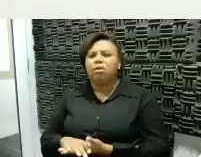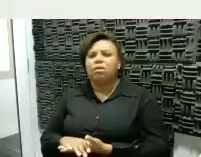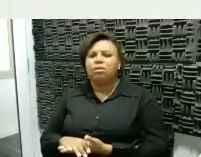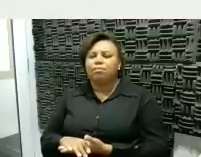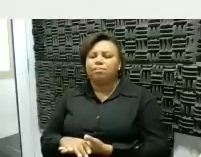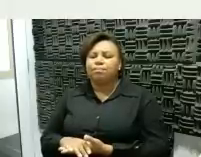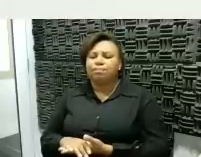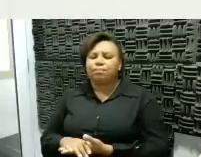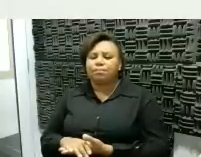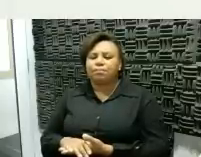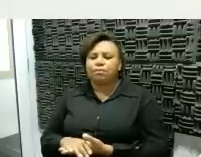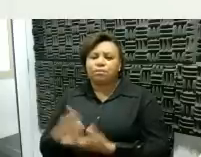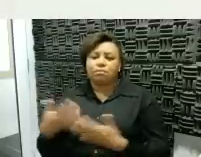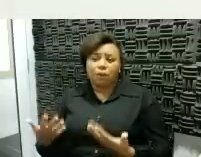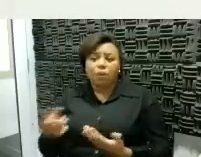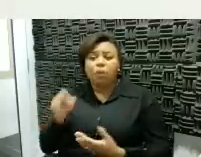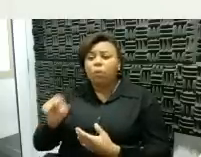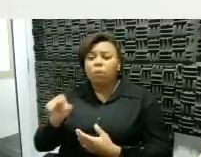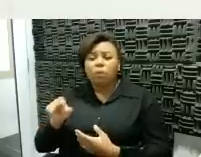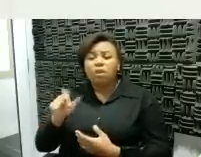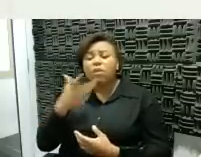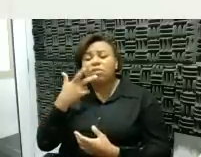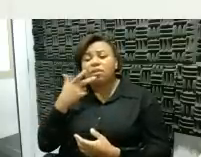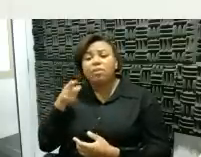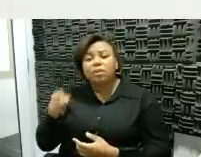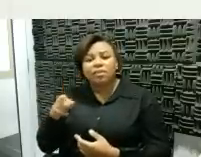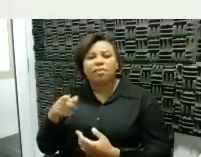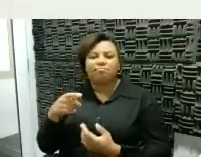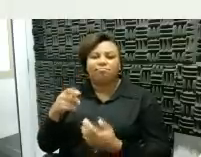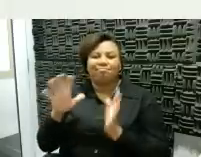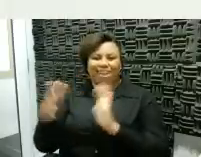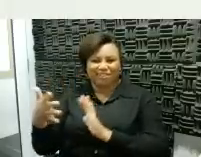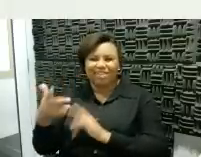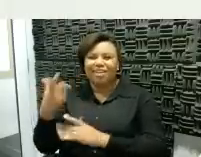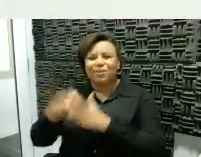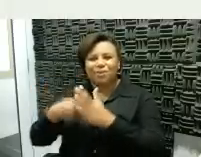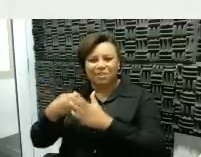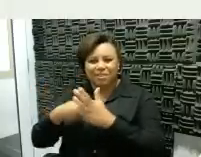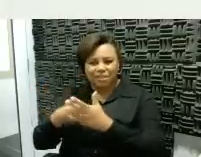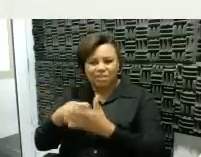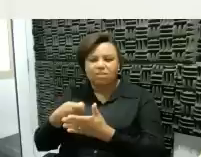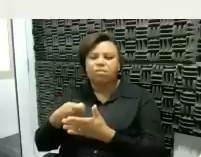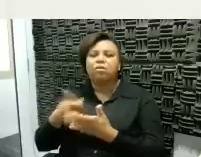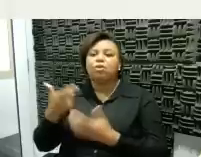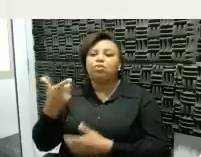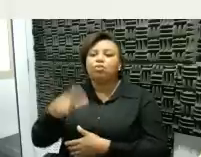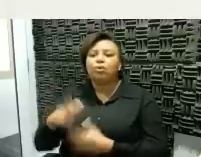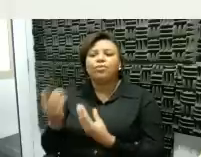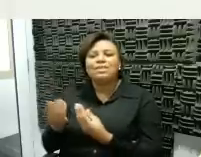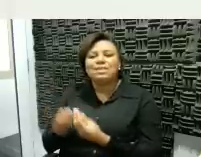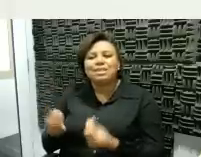que a gente tá falando aqui a gente tá dizendo eu tô tentando de novo sensibilizar vocês pra questão da